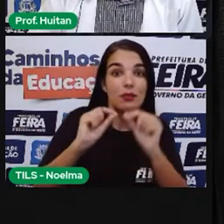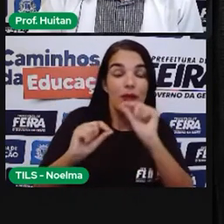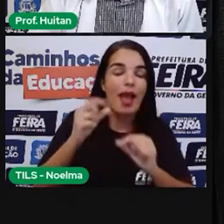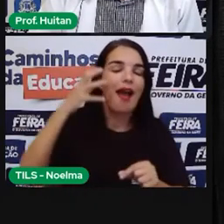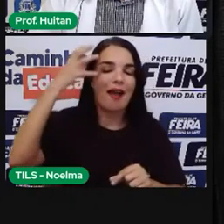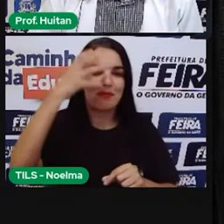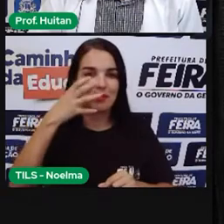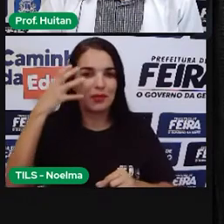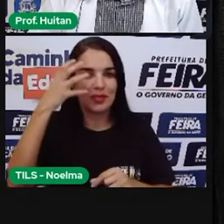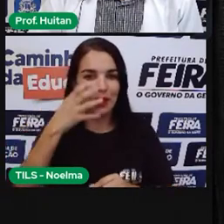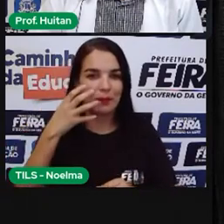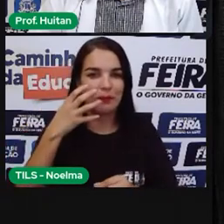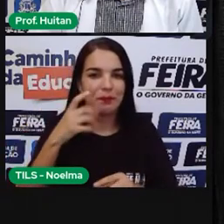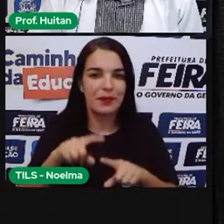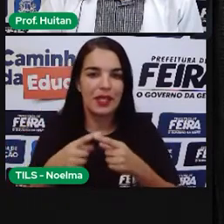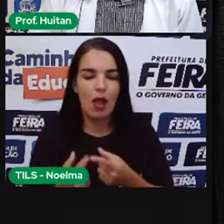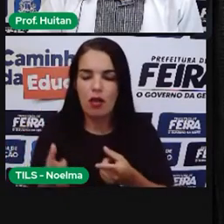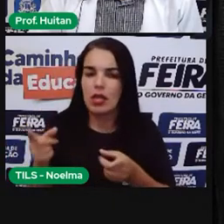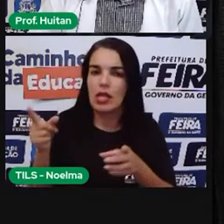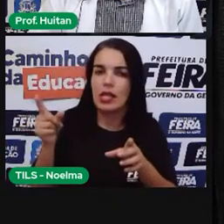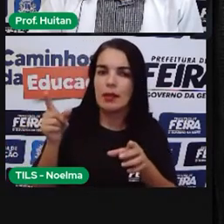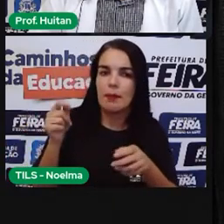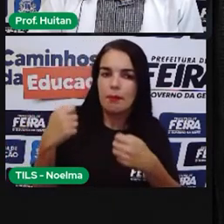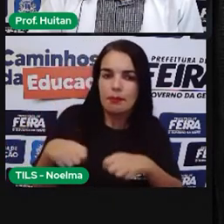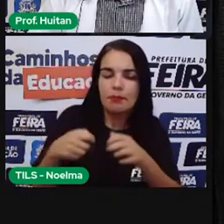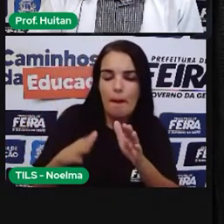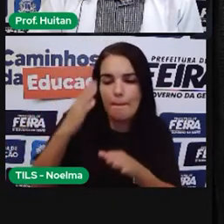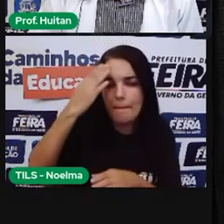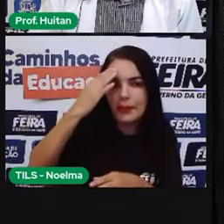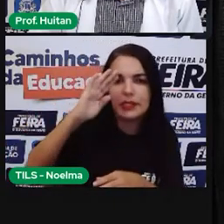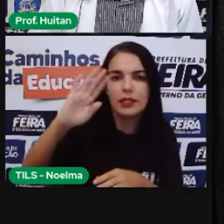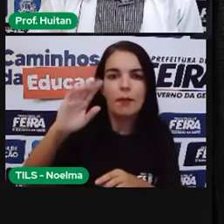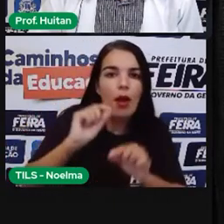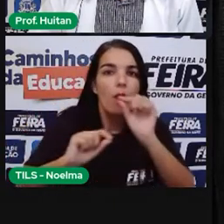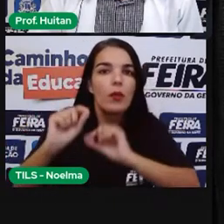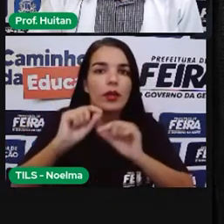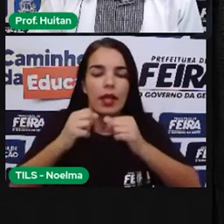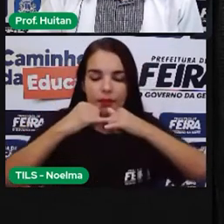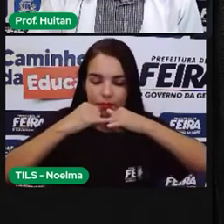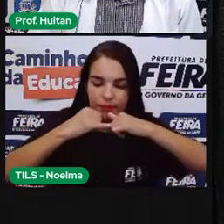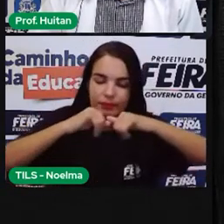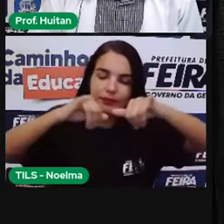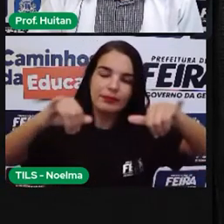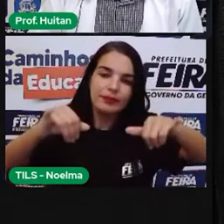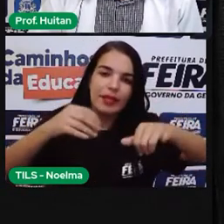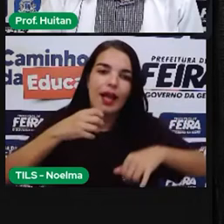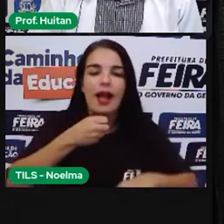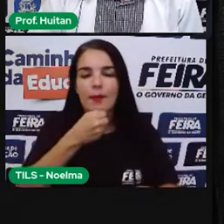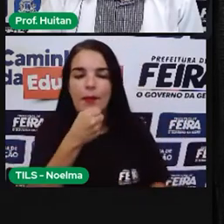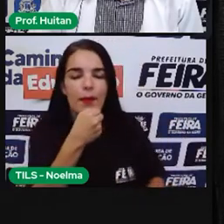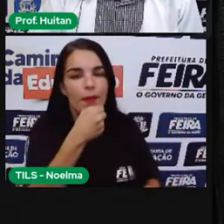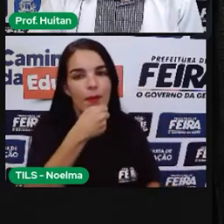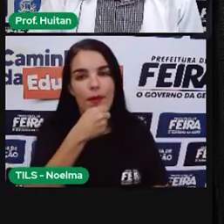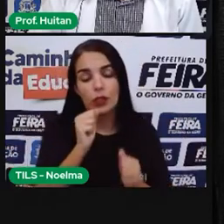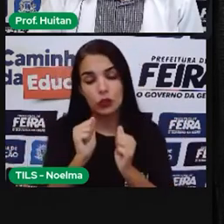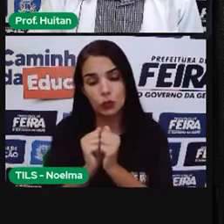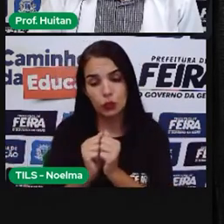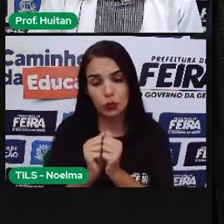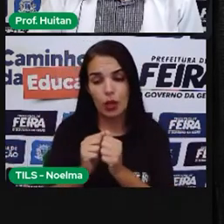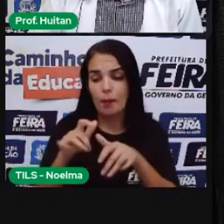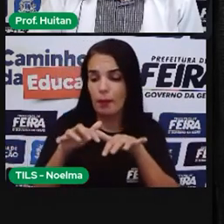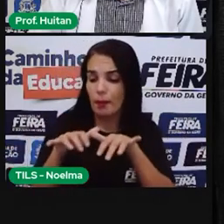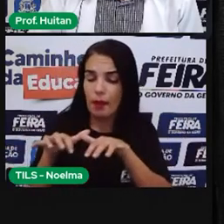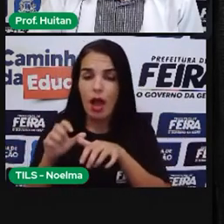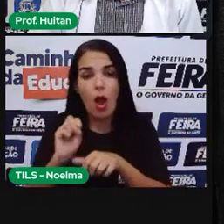pequena que tem como principal meio de execução o canto com ou sem acompanhamento de instrumento.